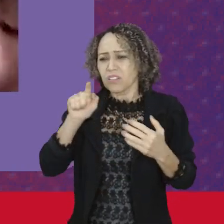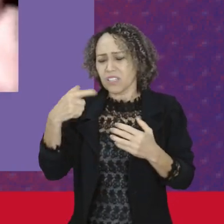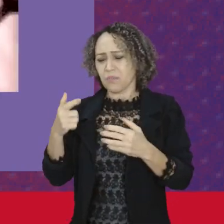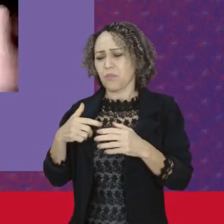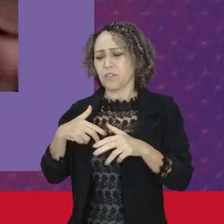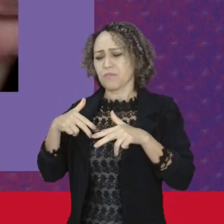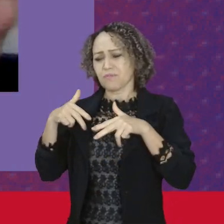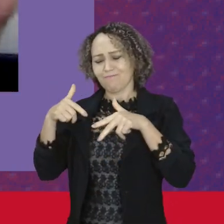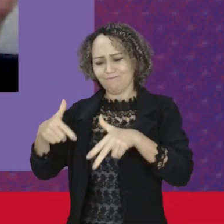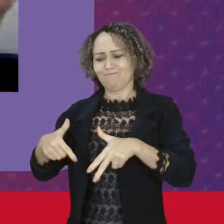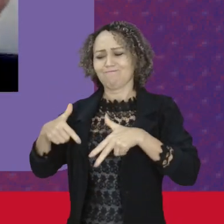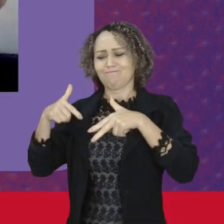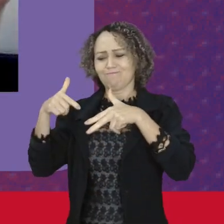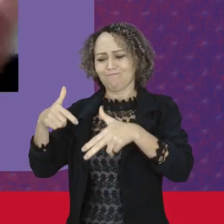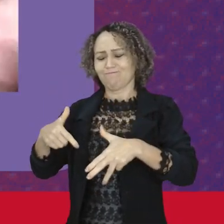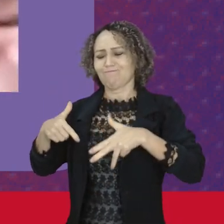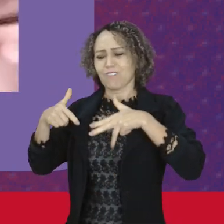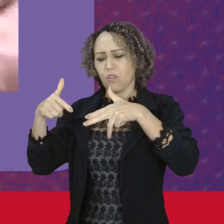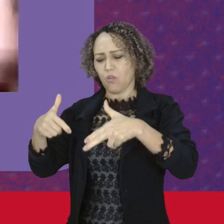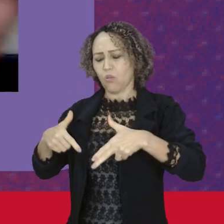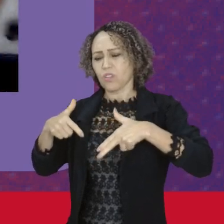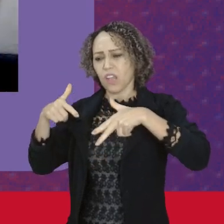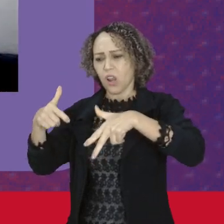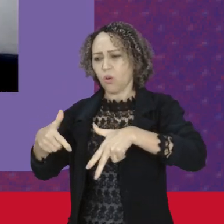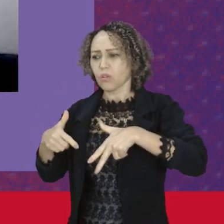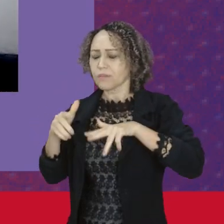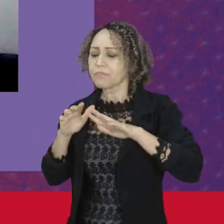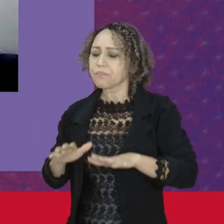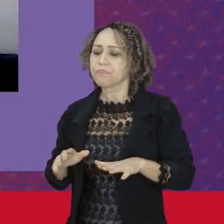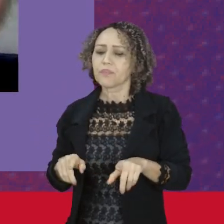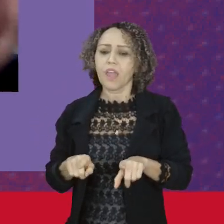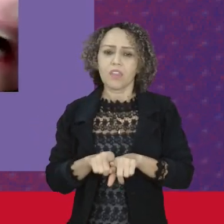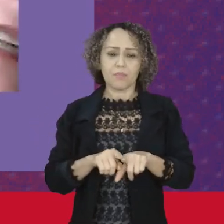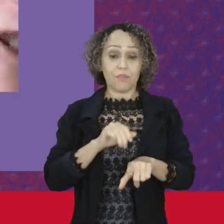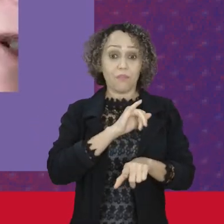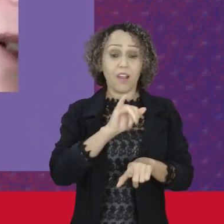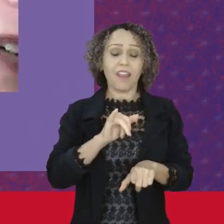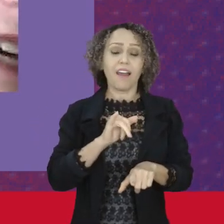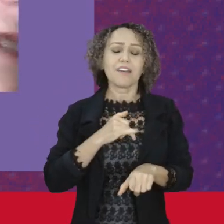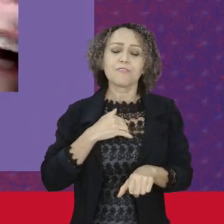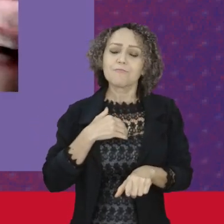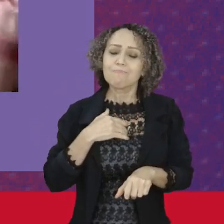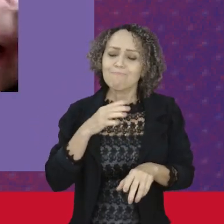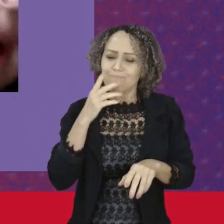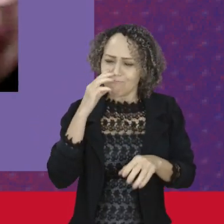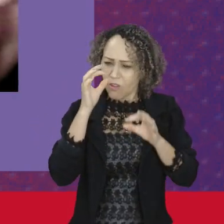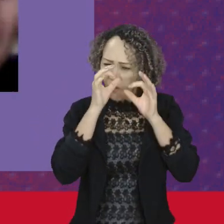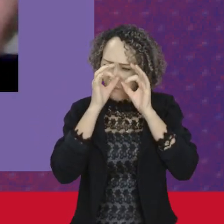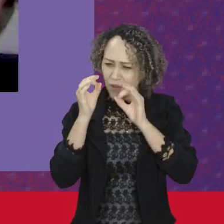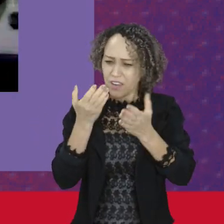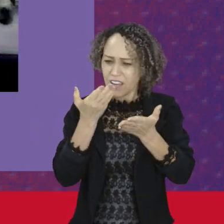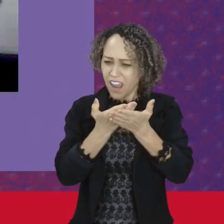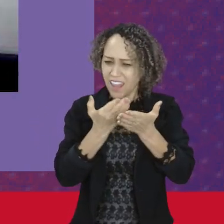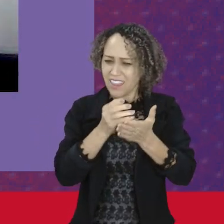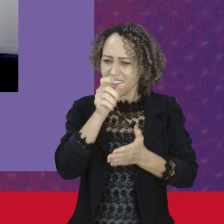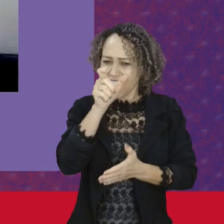outra coisa que eu queria falar, eu também assisti às aulas da Melinha e acho que vale a pena